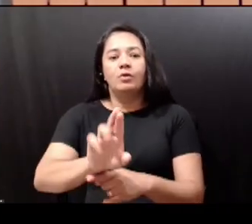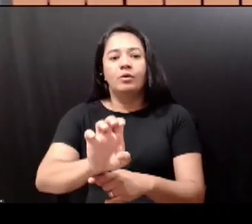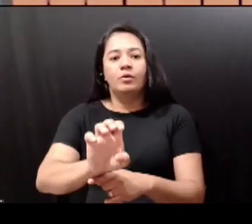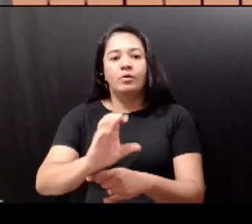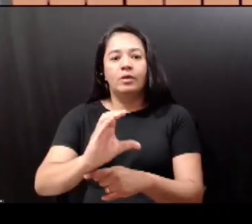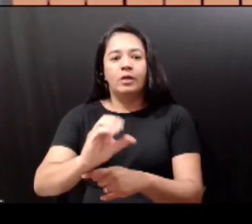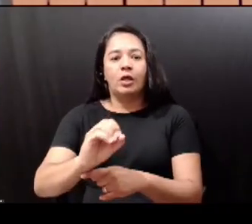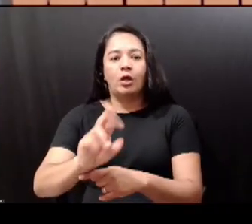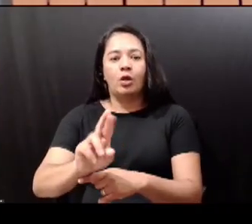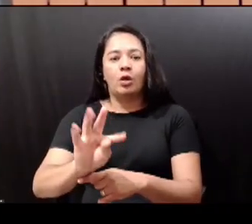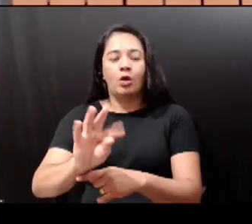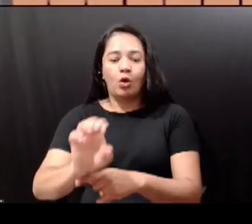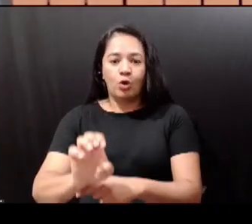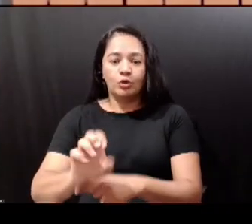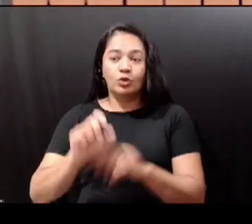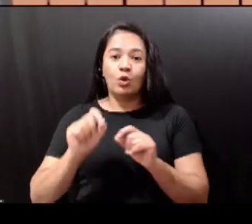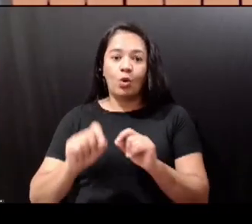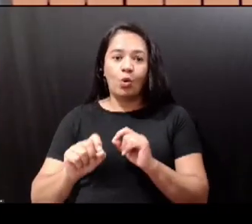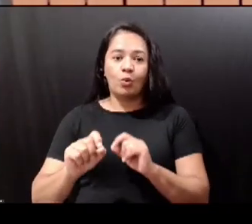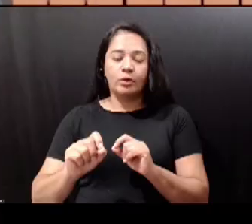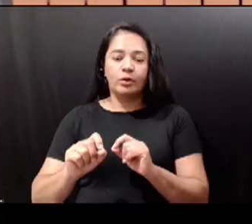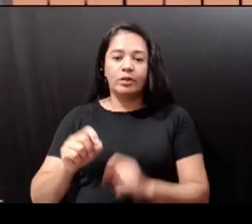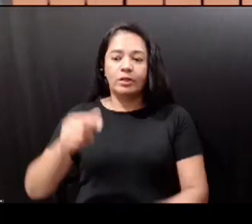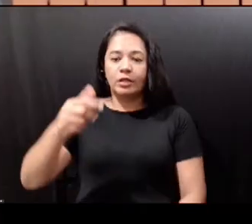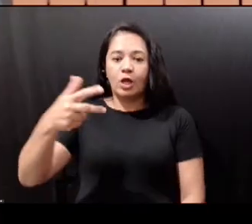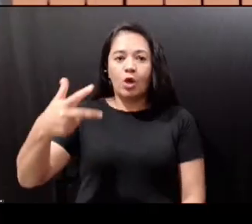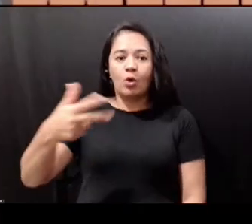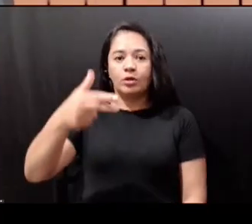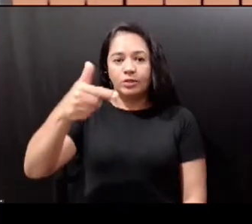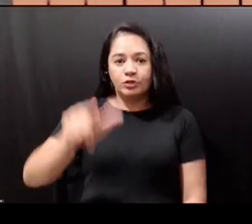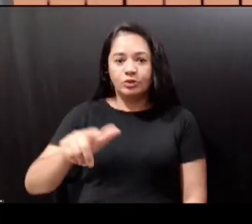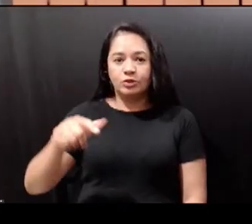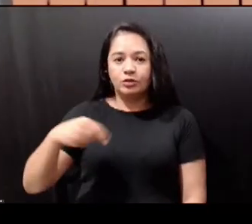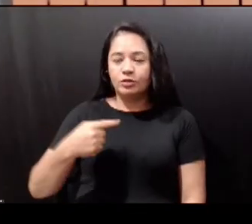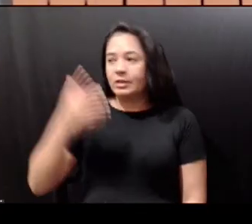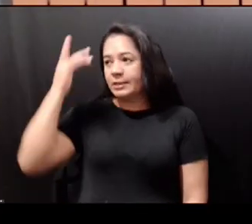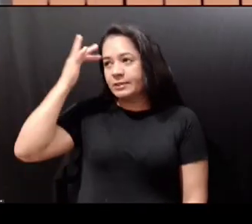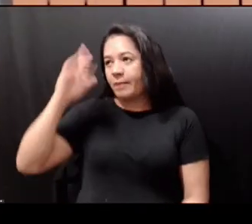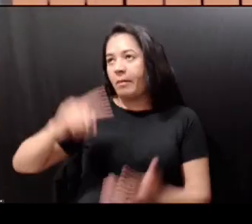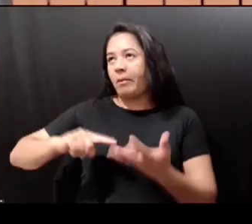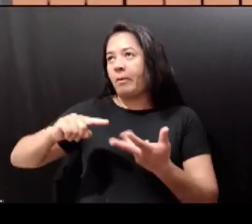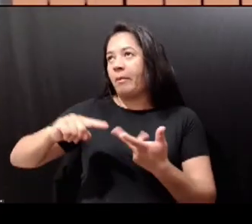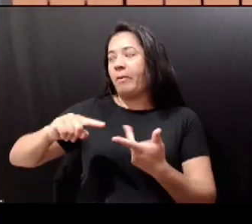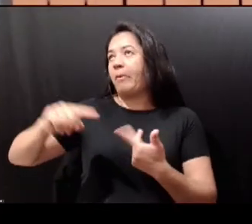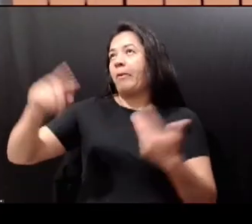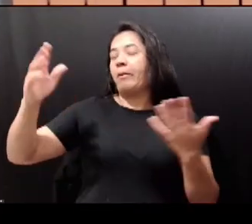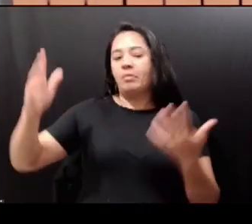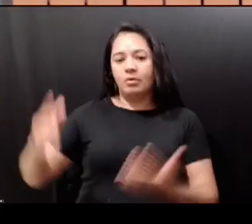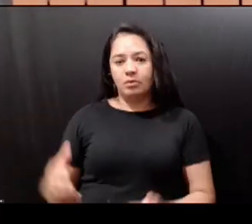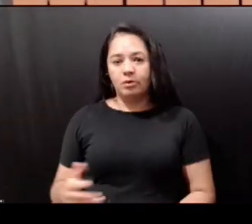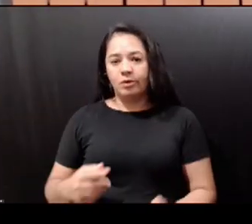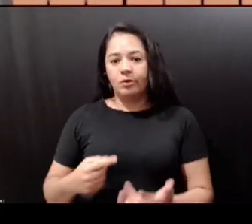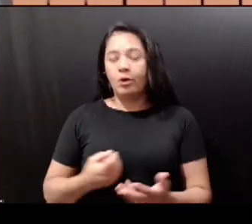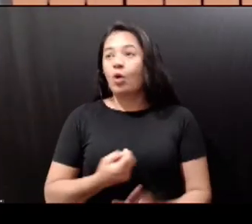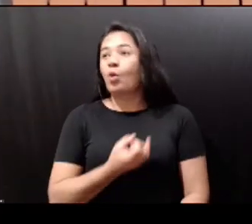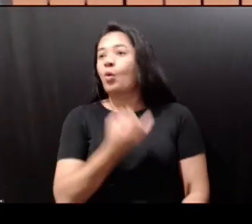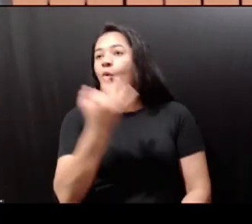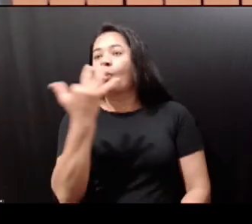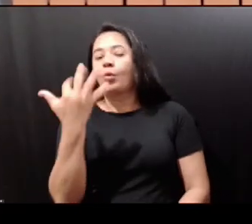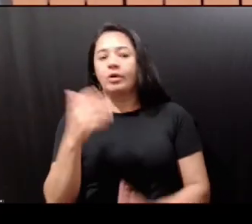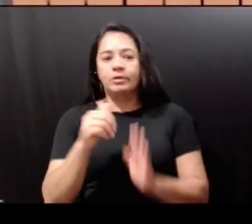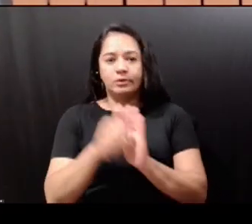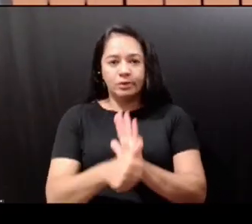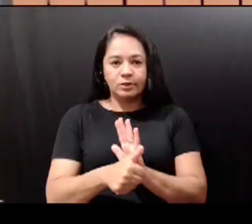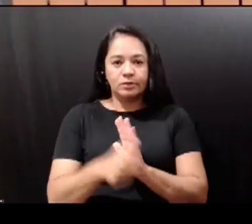não pode. A gente não está aqui para saber se é recorte, é tricorte, ou o que é. A lei ela tem que ser